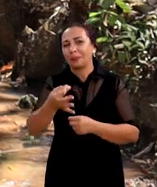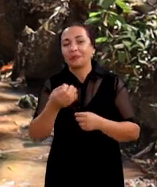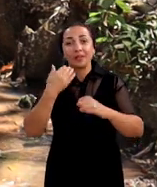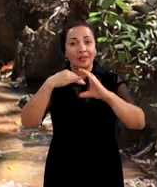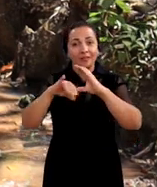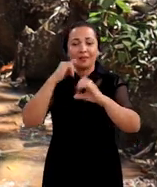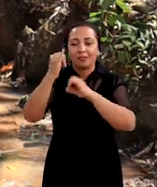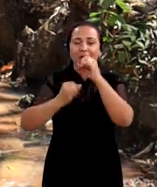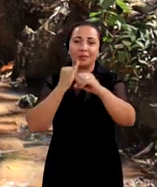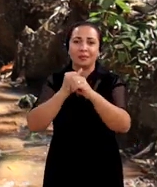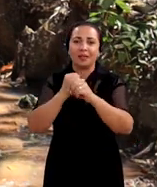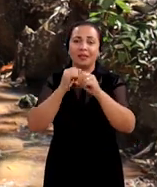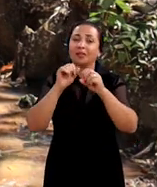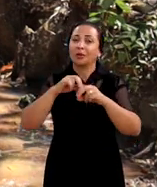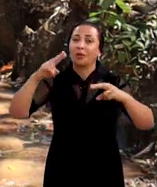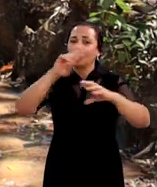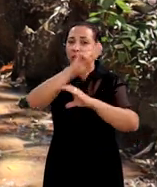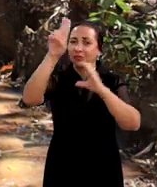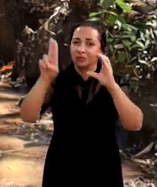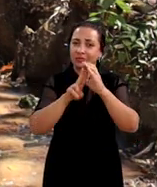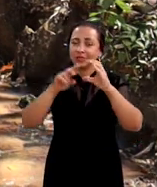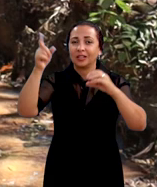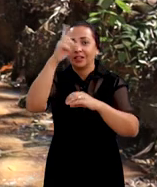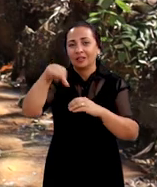dúvida ou sugestão, envie para o nosso e-mail